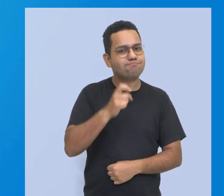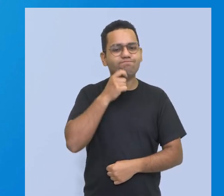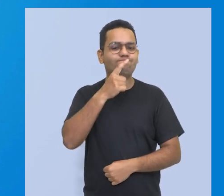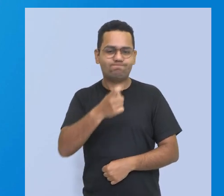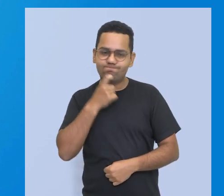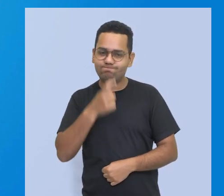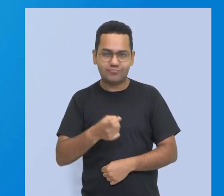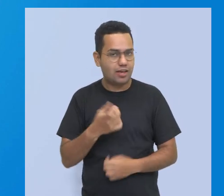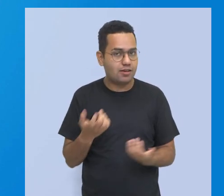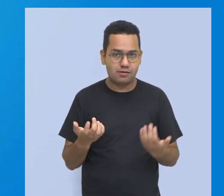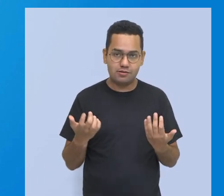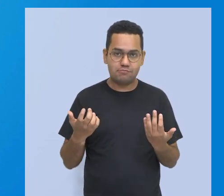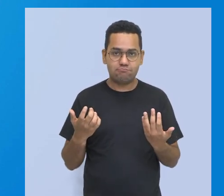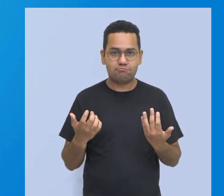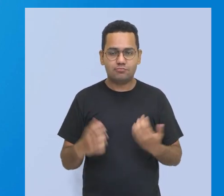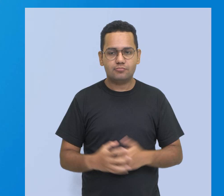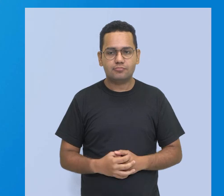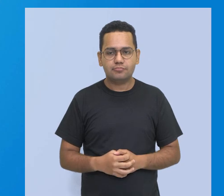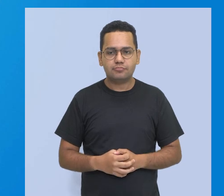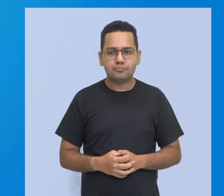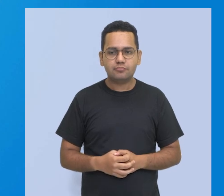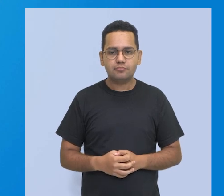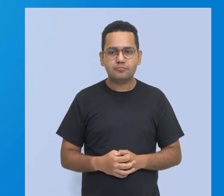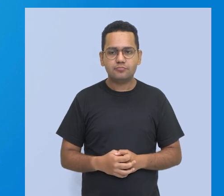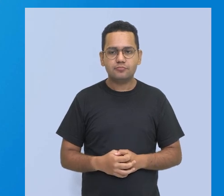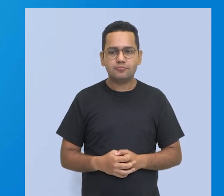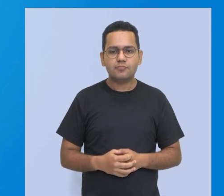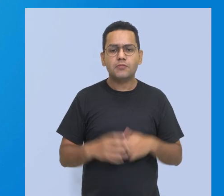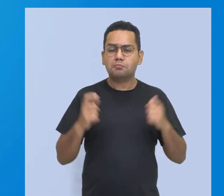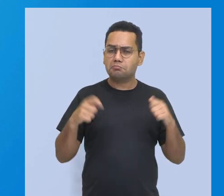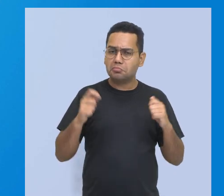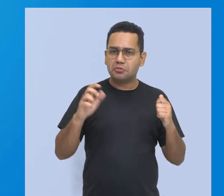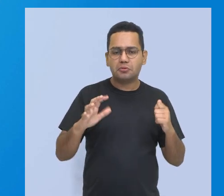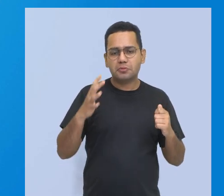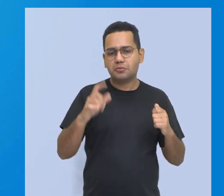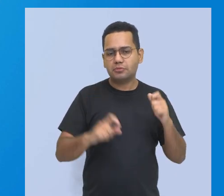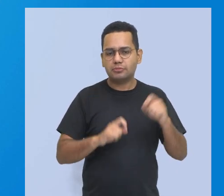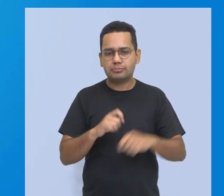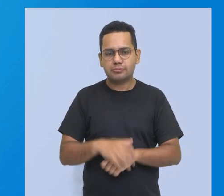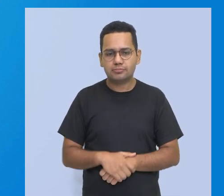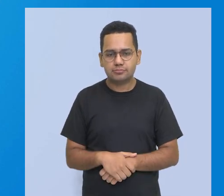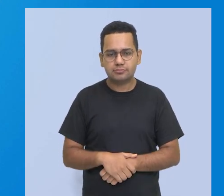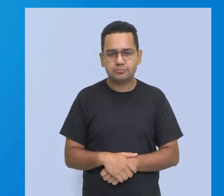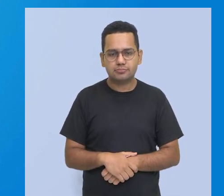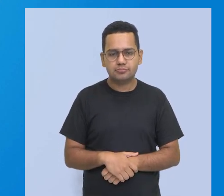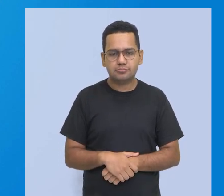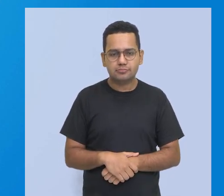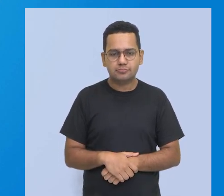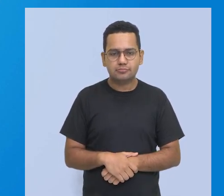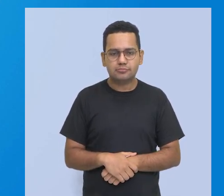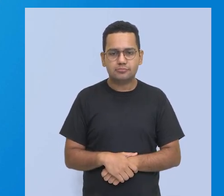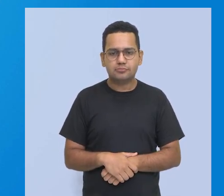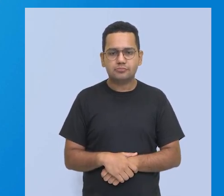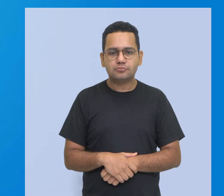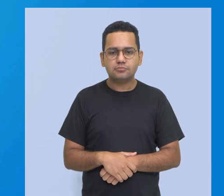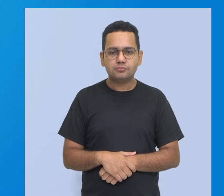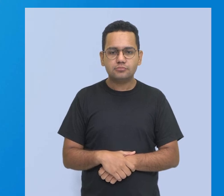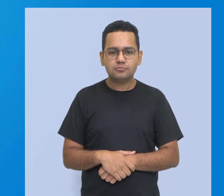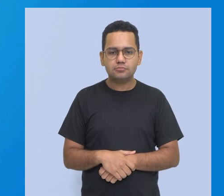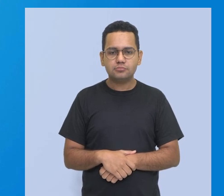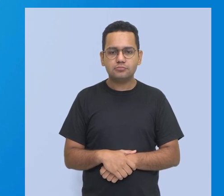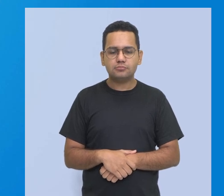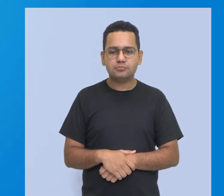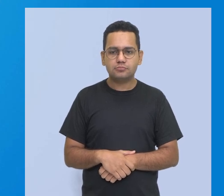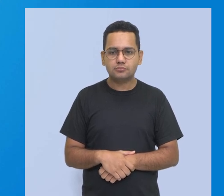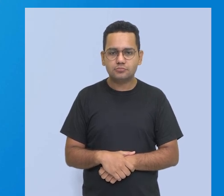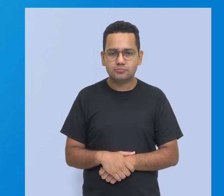tempo real. Então, essa desigualdade ela pode ser verificada através de quê? Através da ampliação de